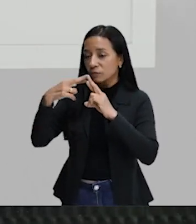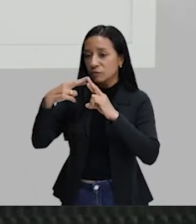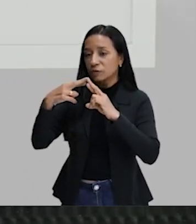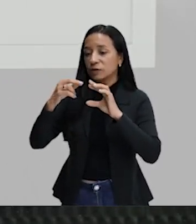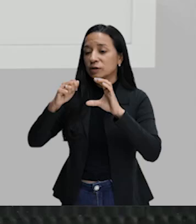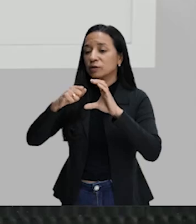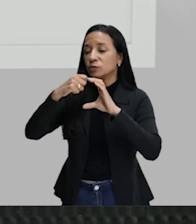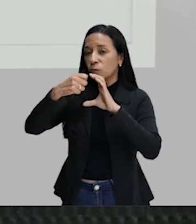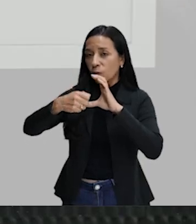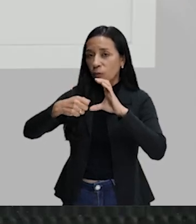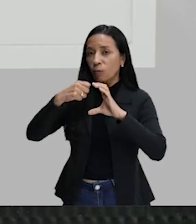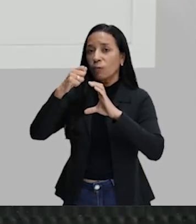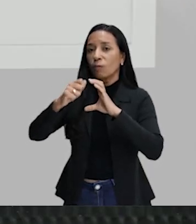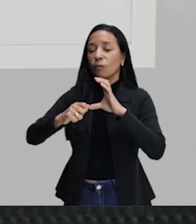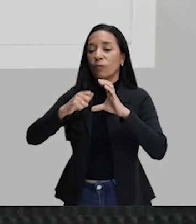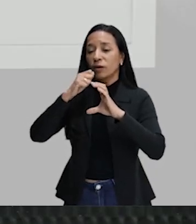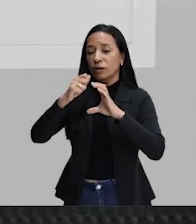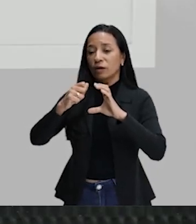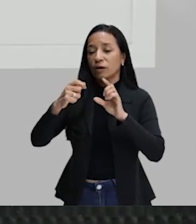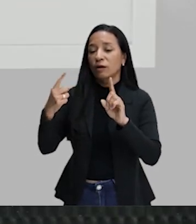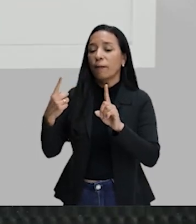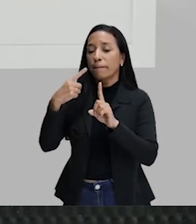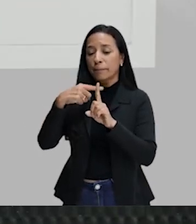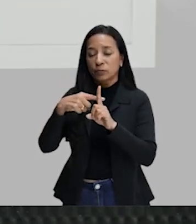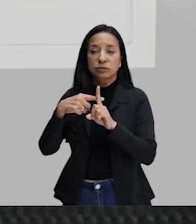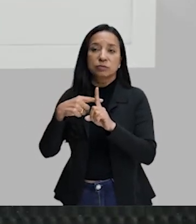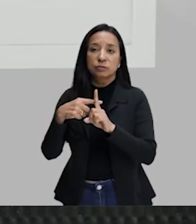positiva. Então, na forma que está aqui,